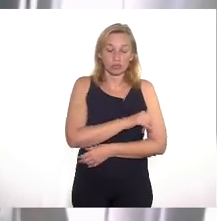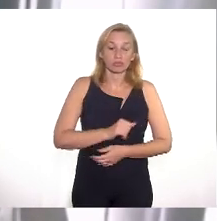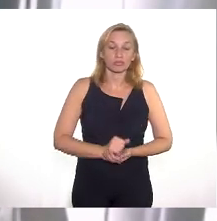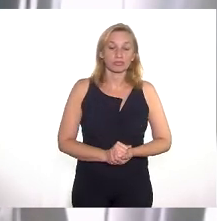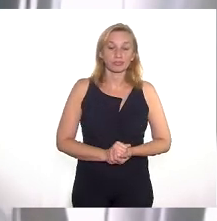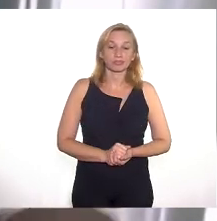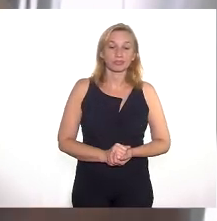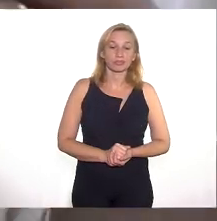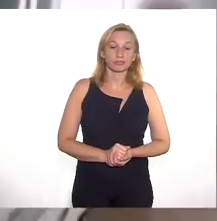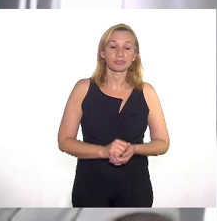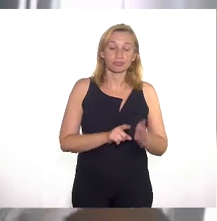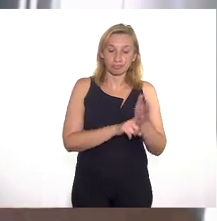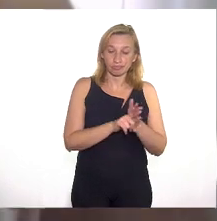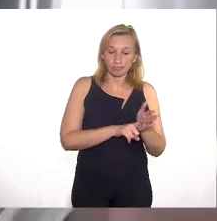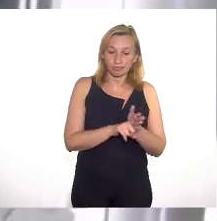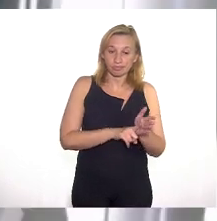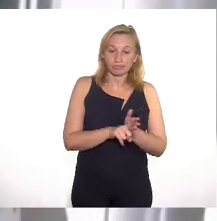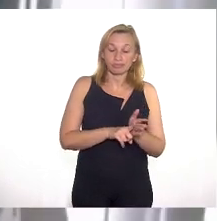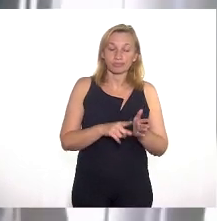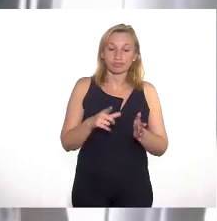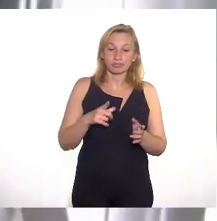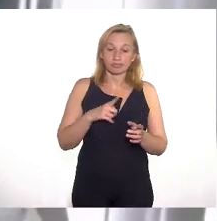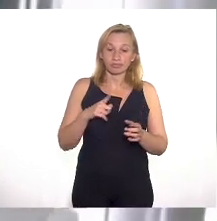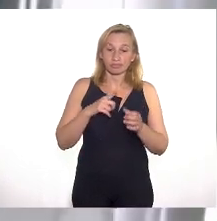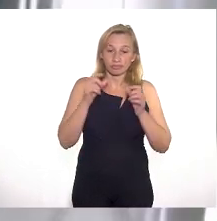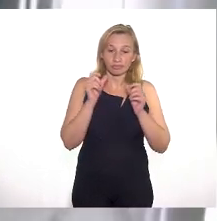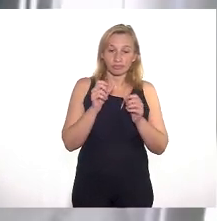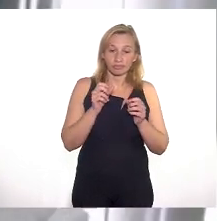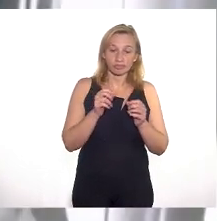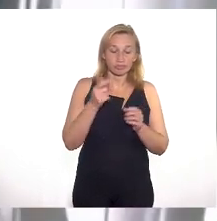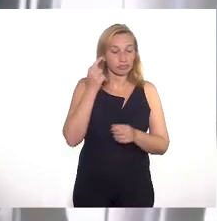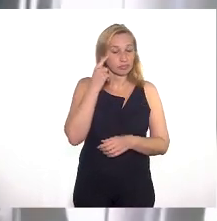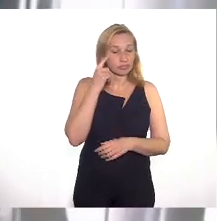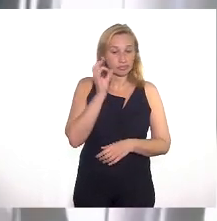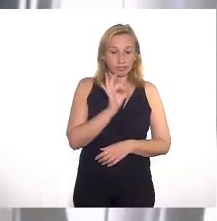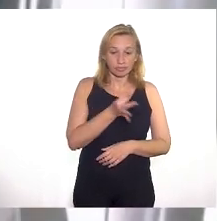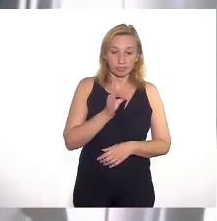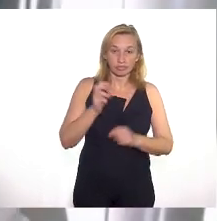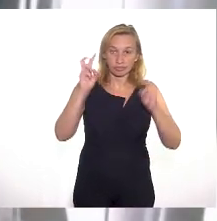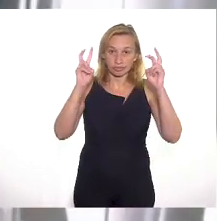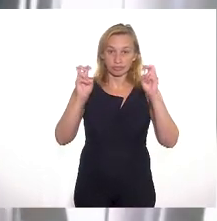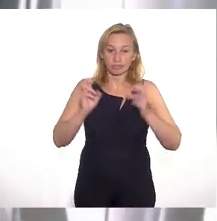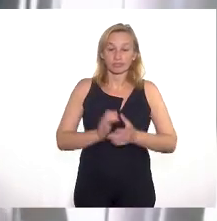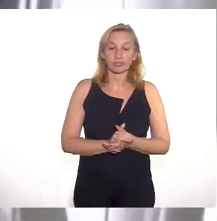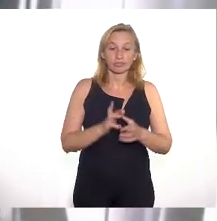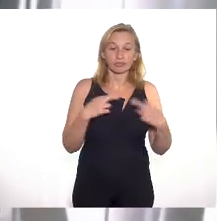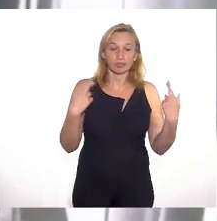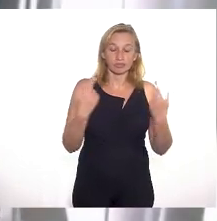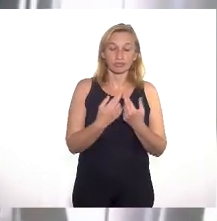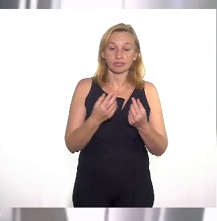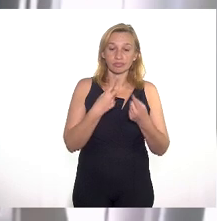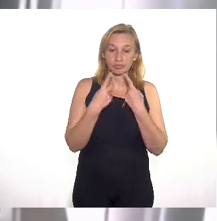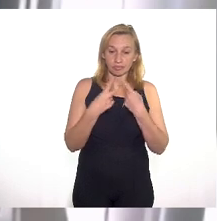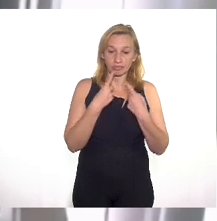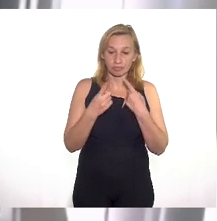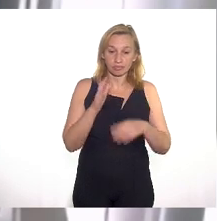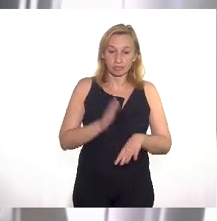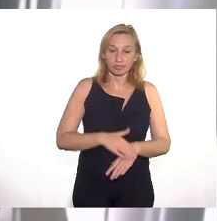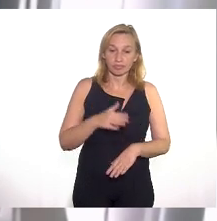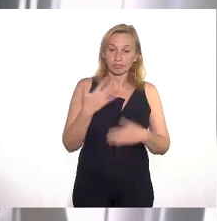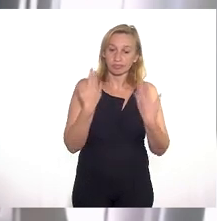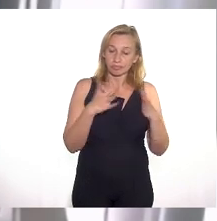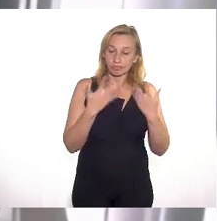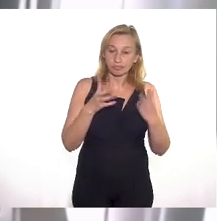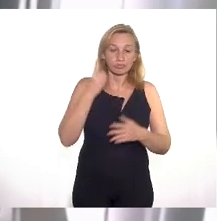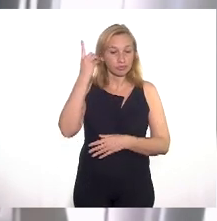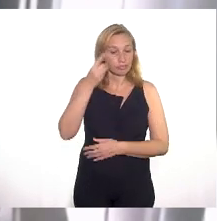muito organizados e têm uma reflexão acumulada muito importante sobre o tema. Mas, de qualquer maneira, na audiência a gente vai debater mais. Queria saudar o deputado